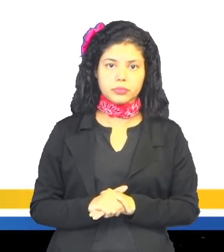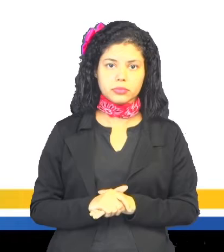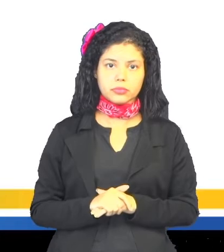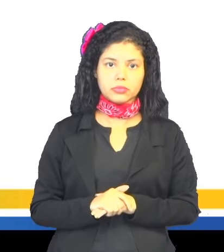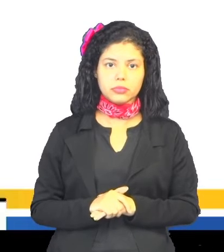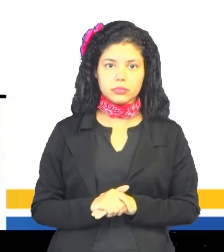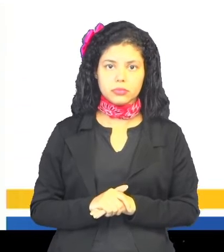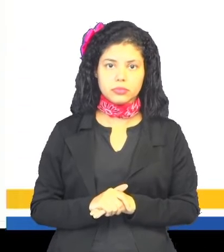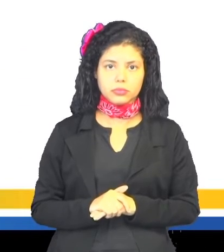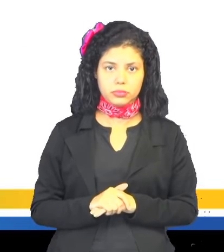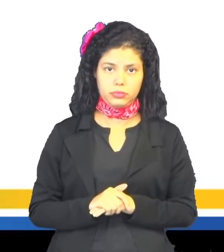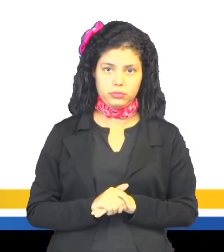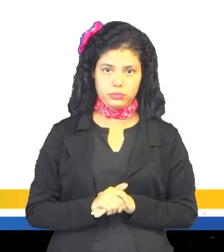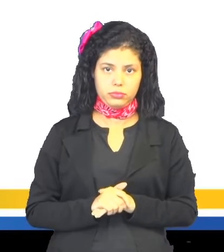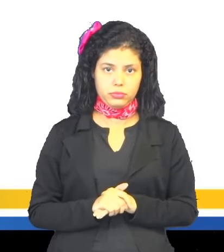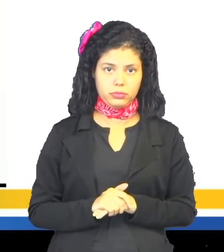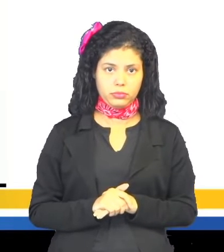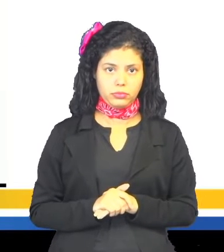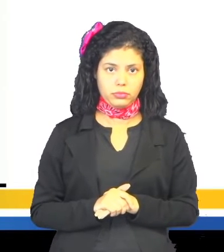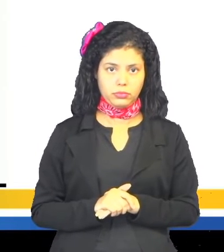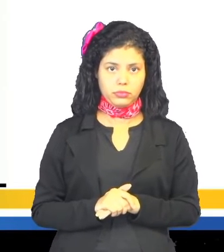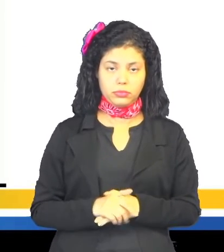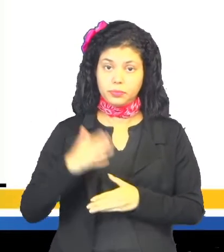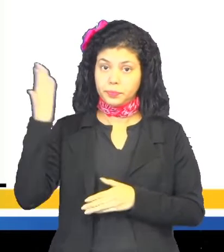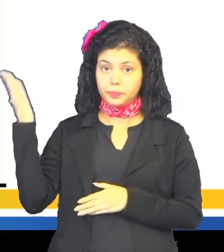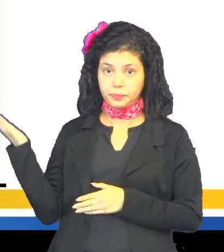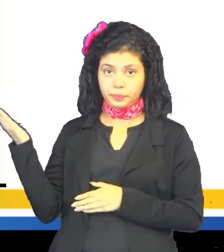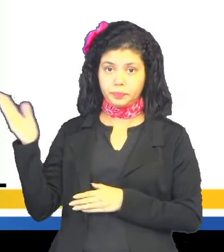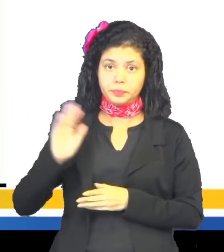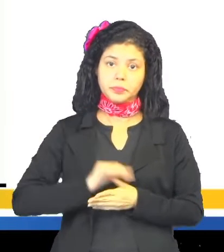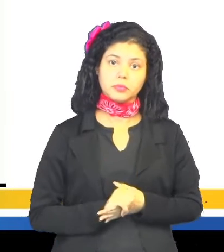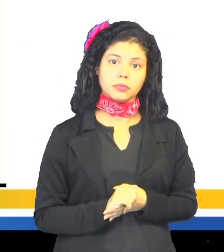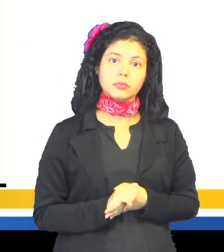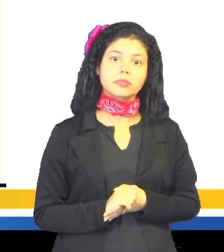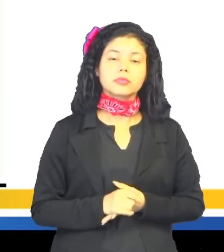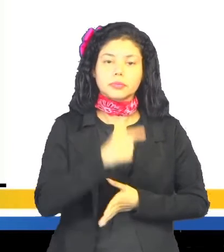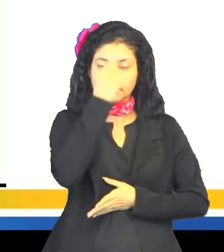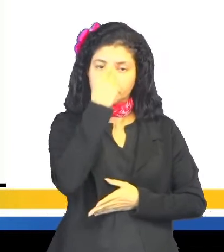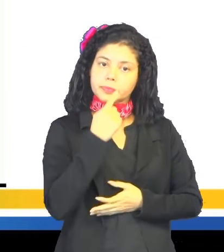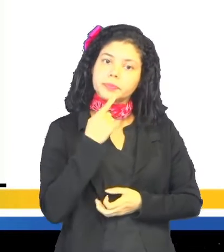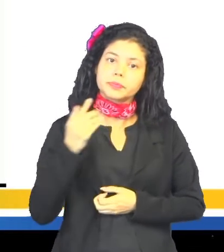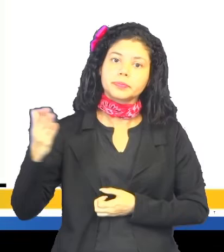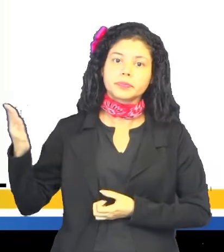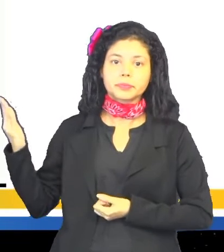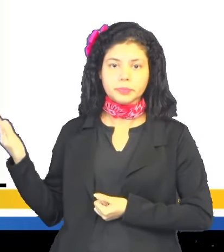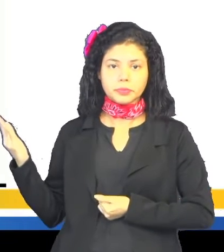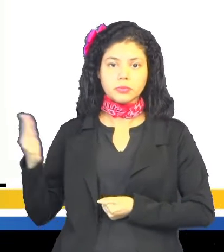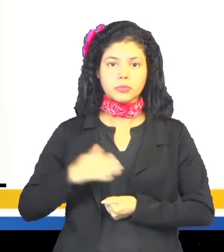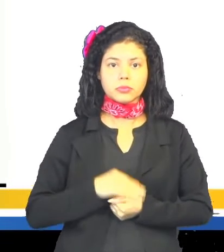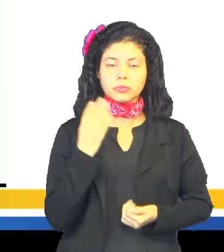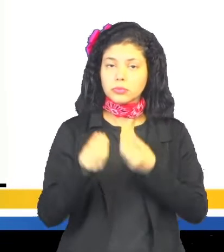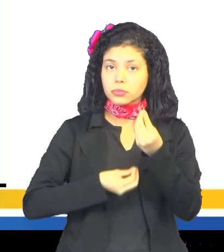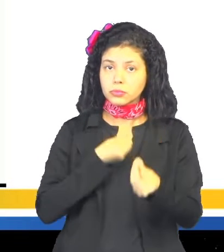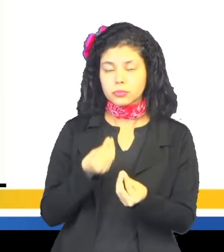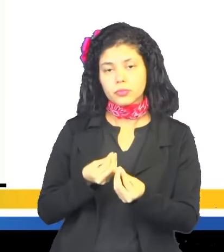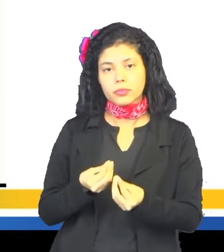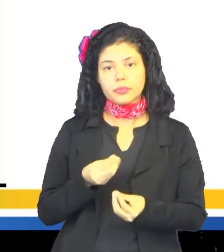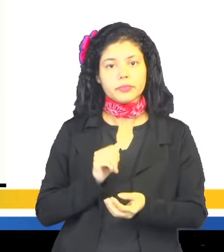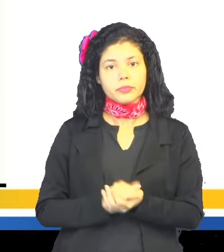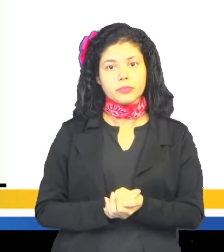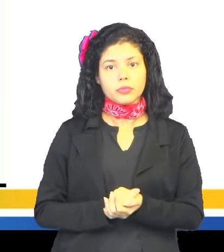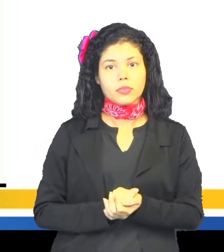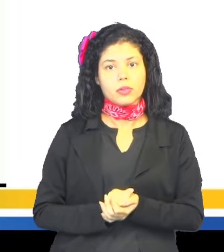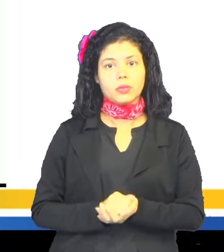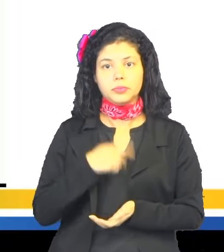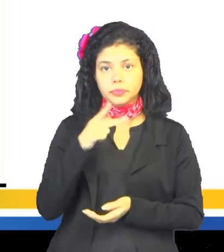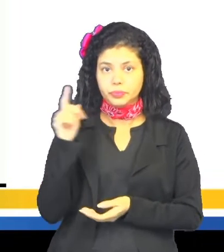E aí E aí galerinha aqui essa imagem ela mostra para vocês é como fica o som